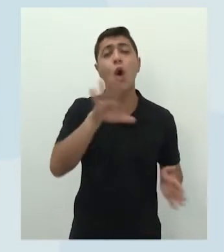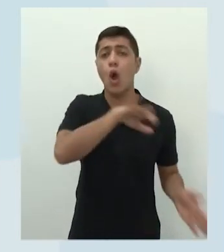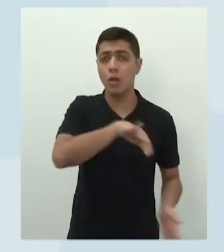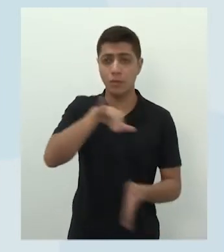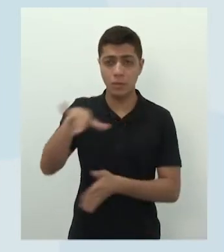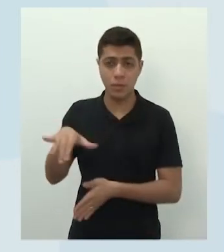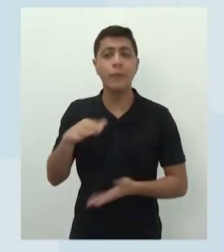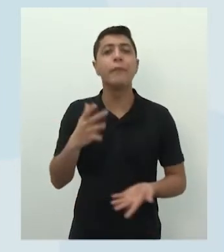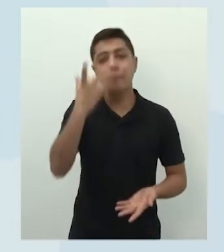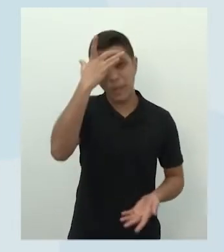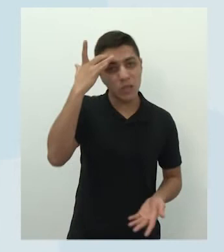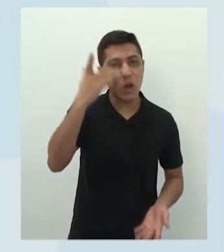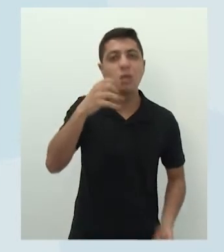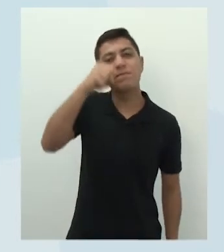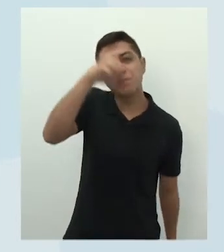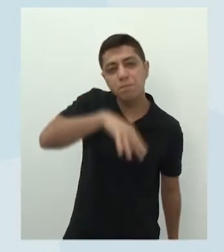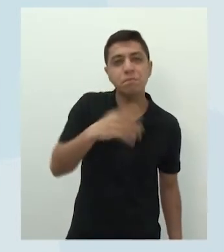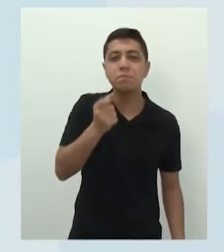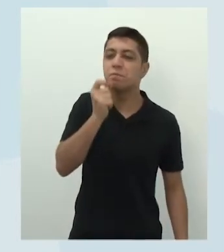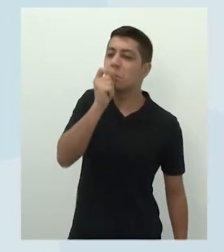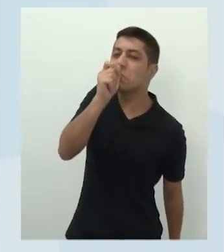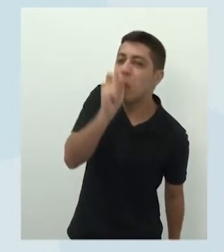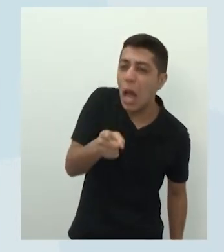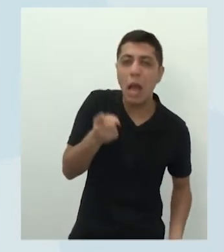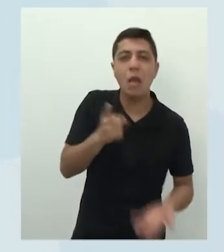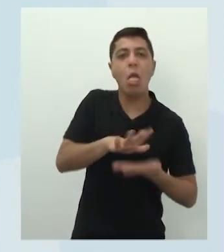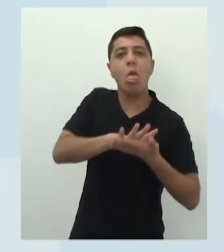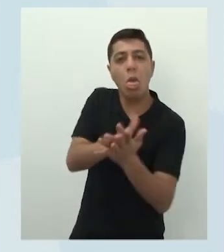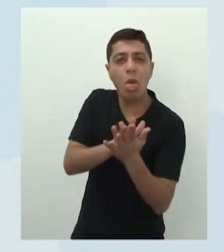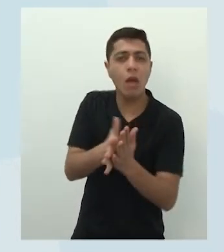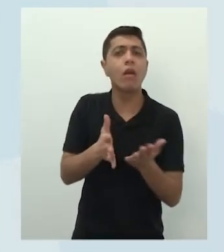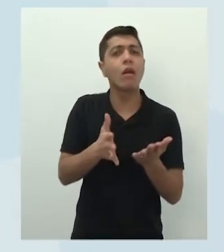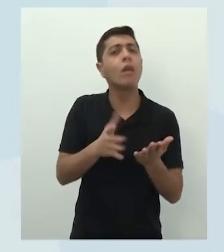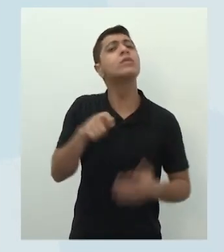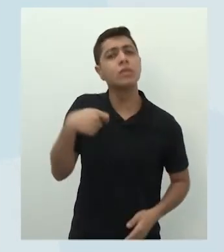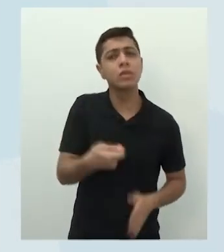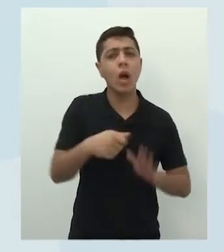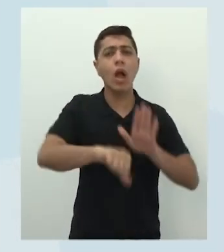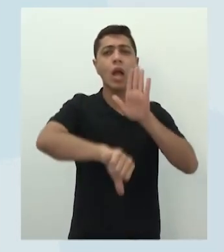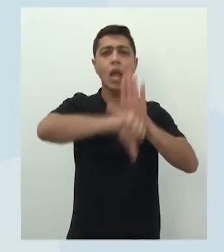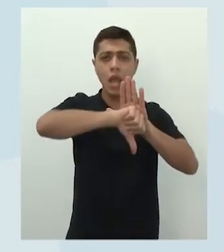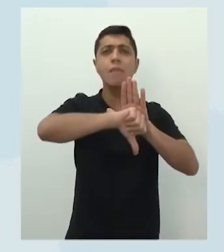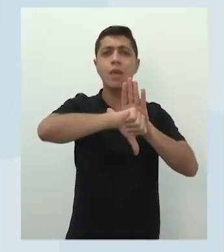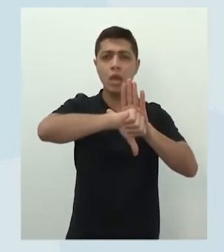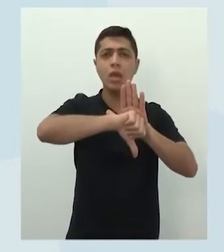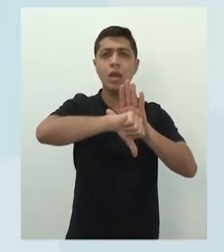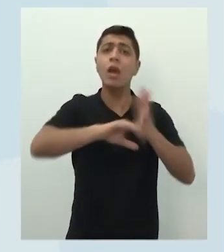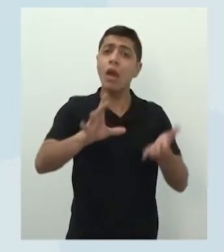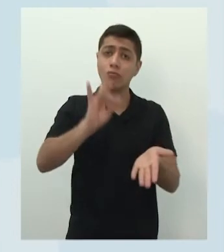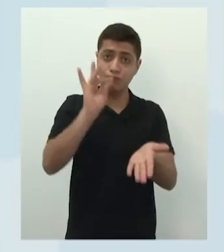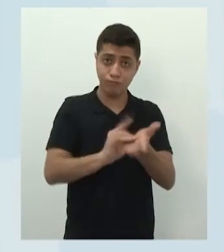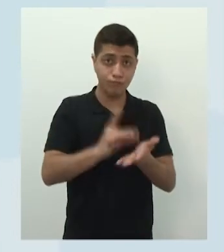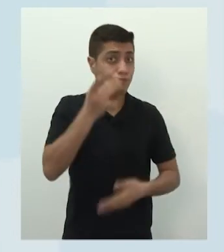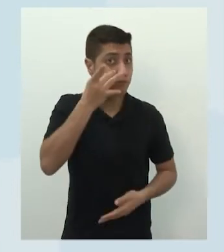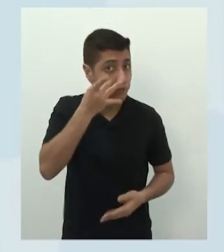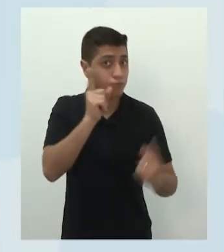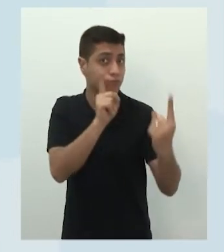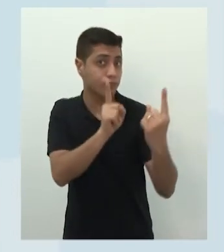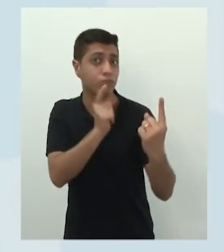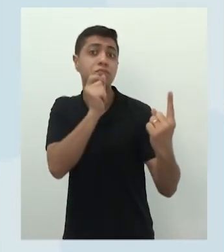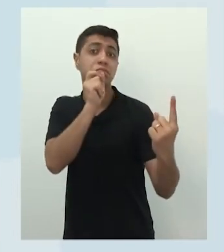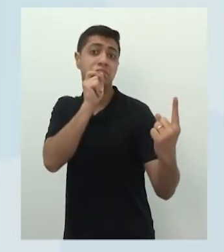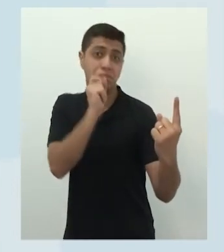e difamação são crimes. E são crimes tanto no ambiente real quanto no ambiente virtual. Portanto, não